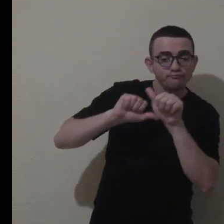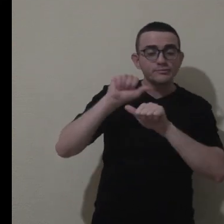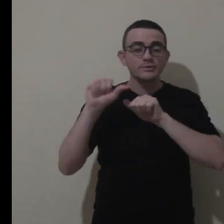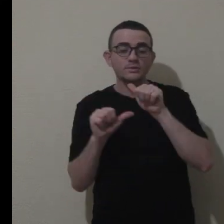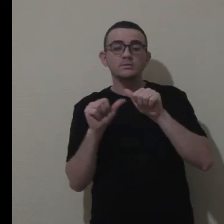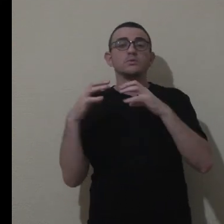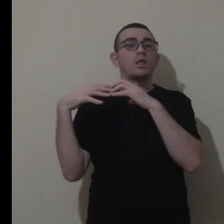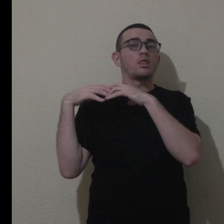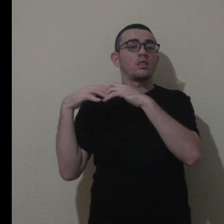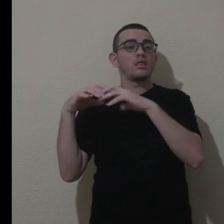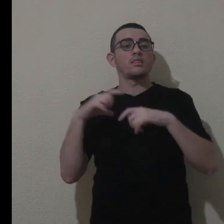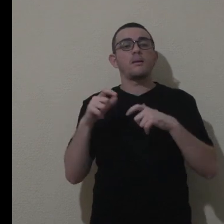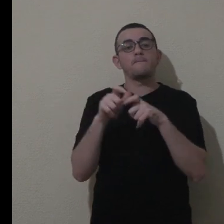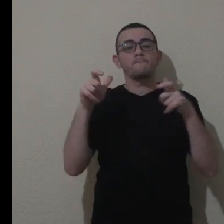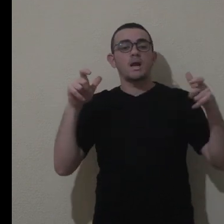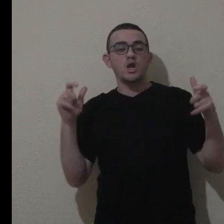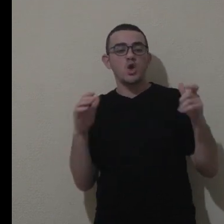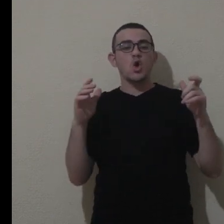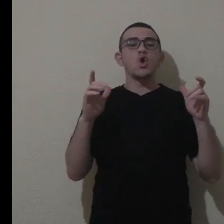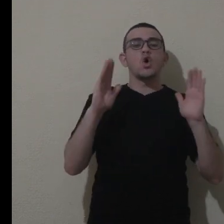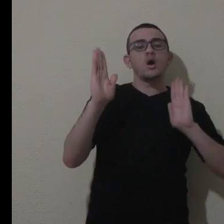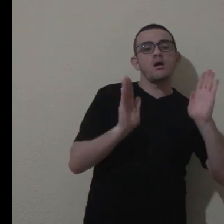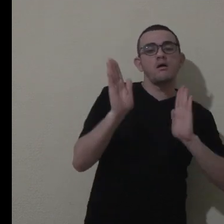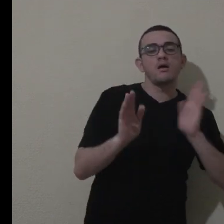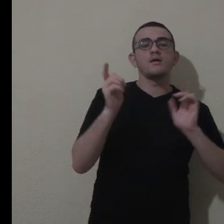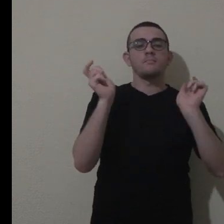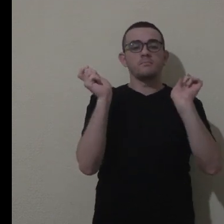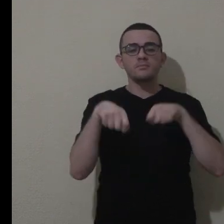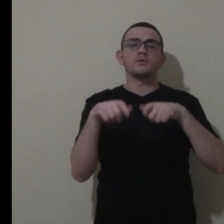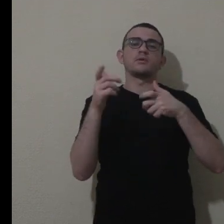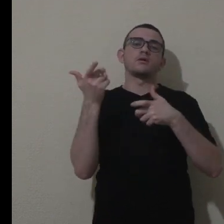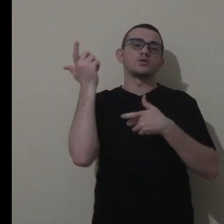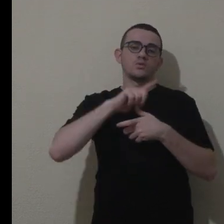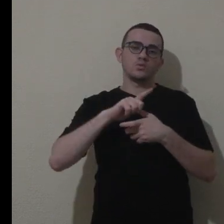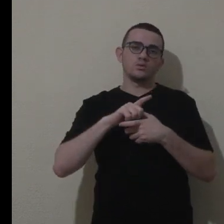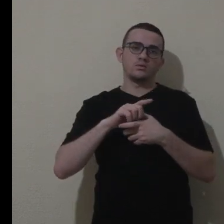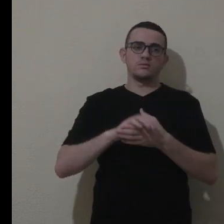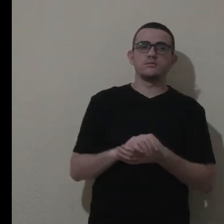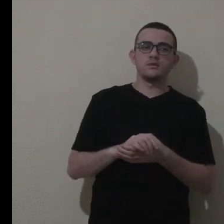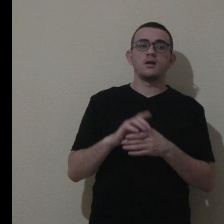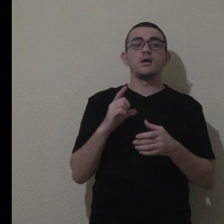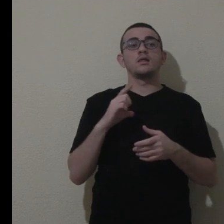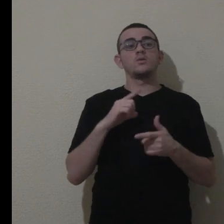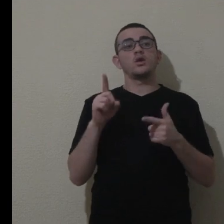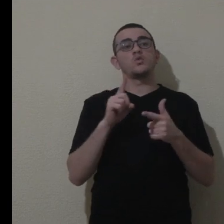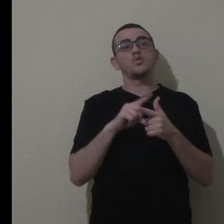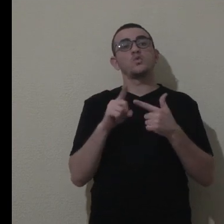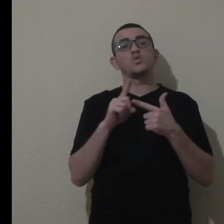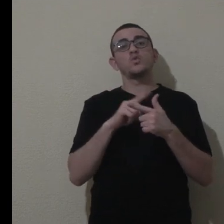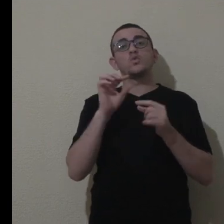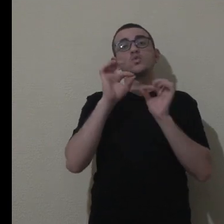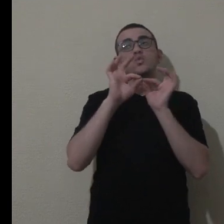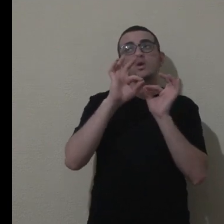ela tem maior espaço, janela, oportunidade de acontecer. Então, aqui são duas